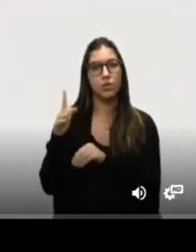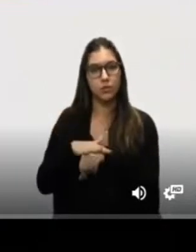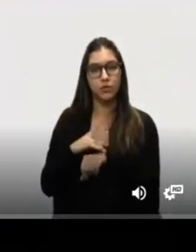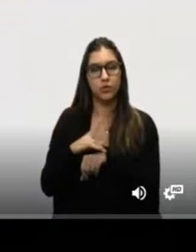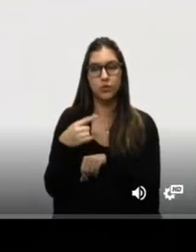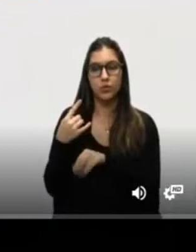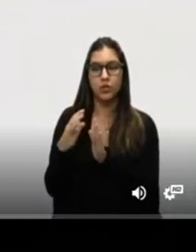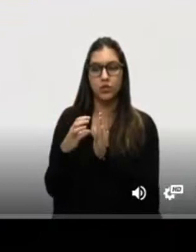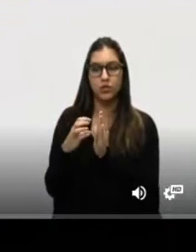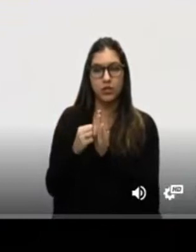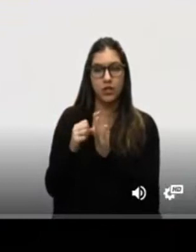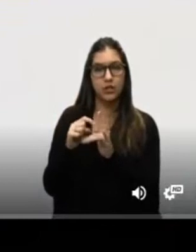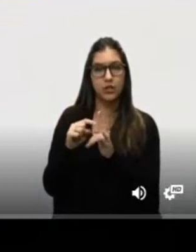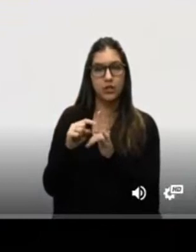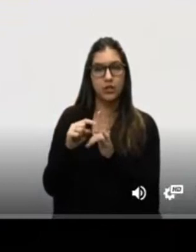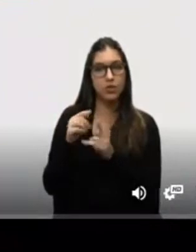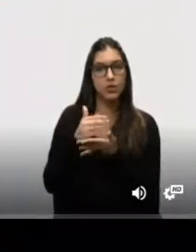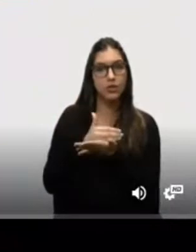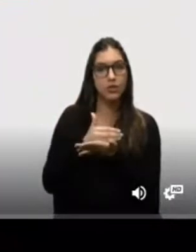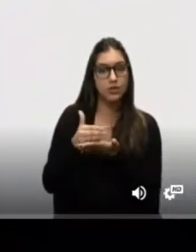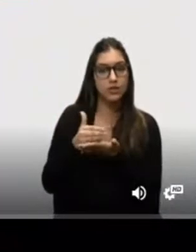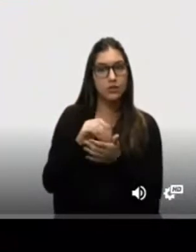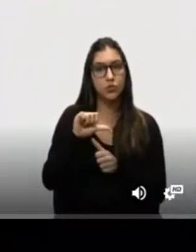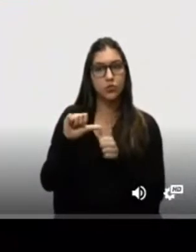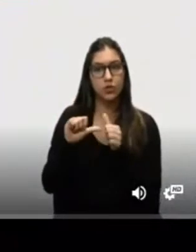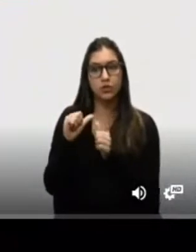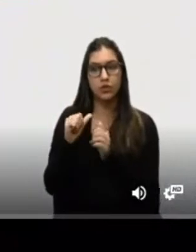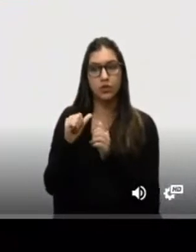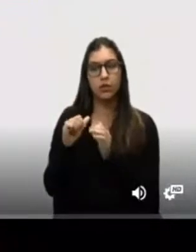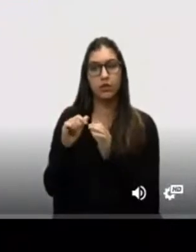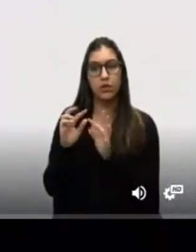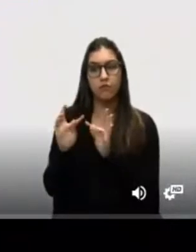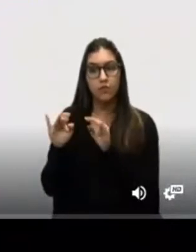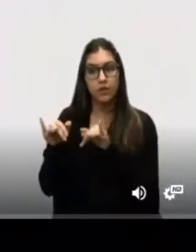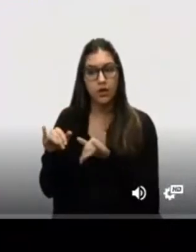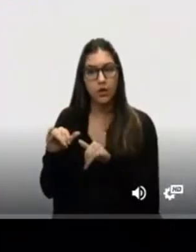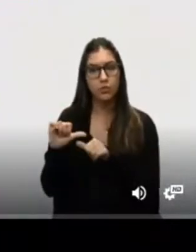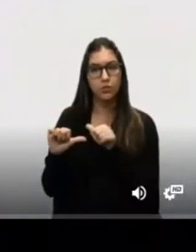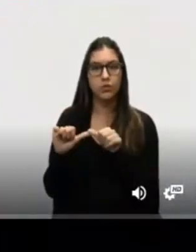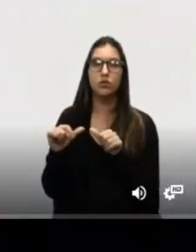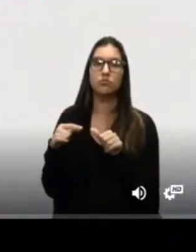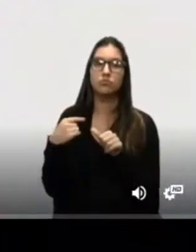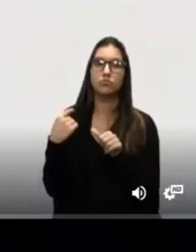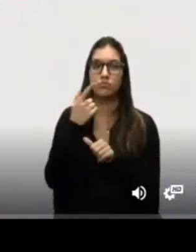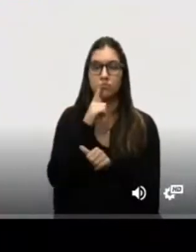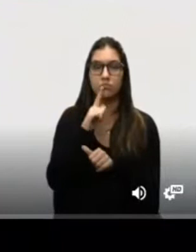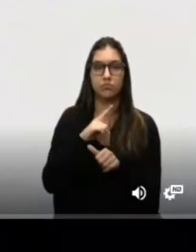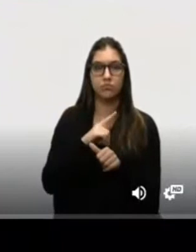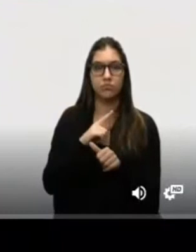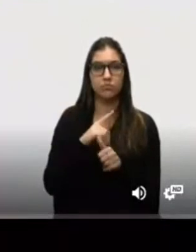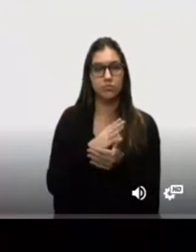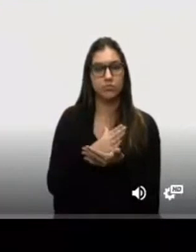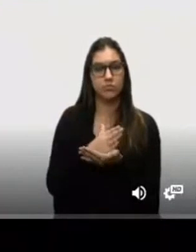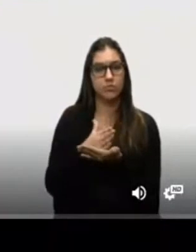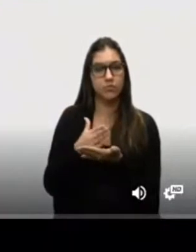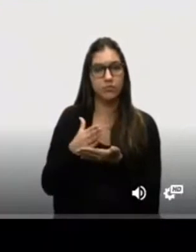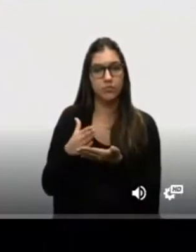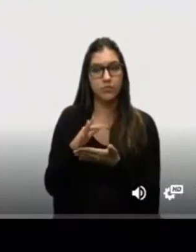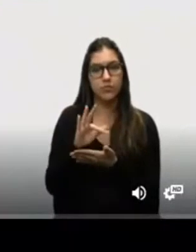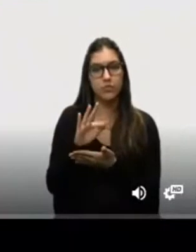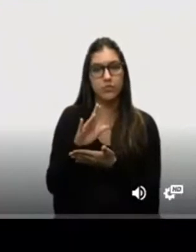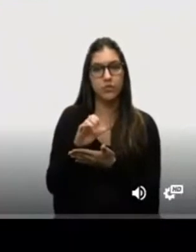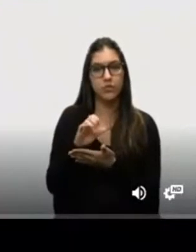registrar a temperatura de início de mudança e a temperatura final da mudança. Então, com isso, nós vamos ter uma faixa de